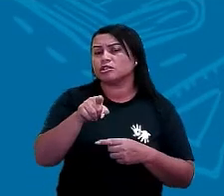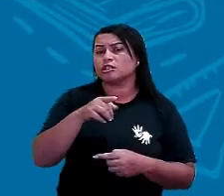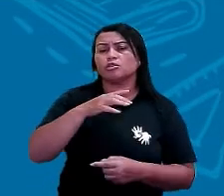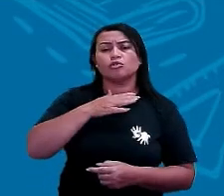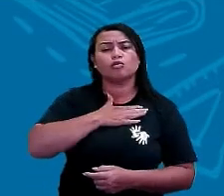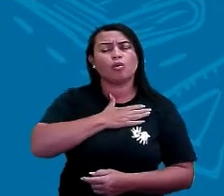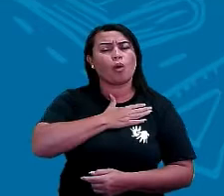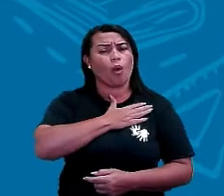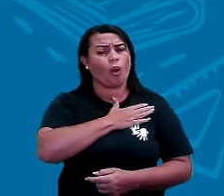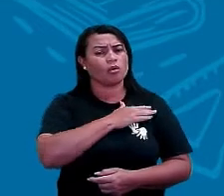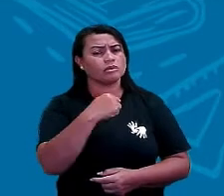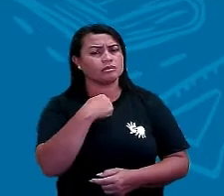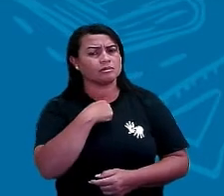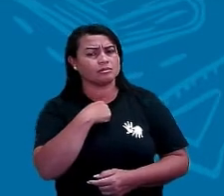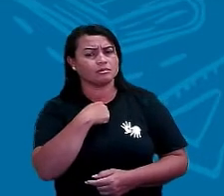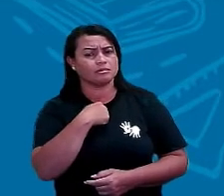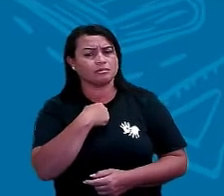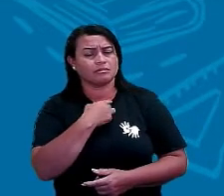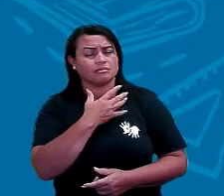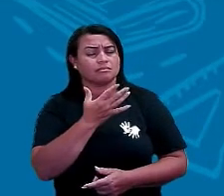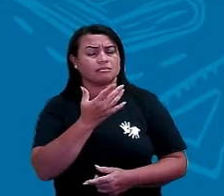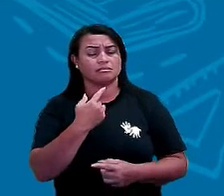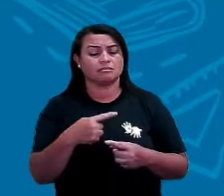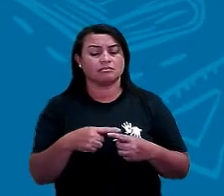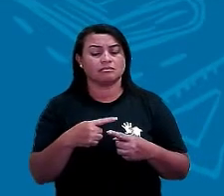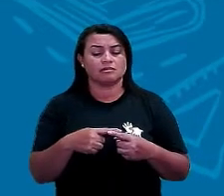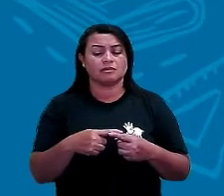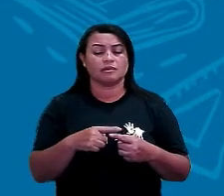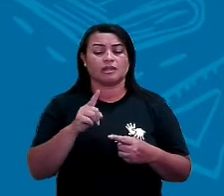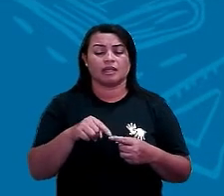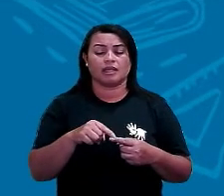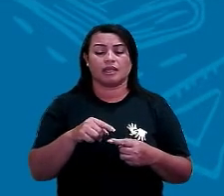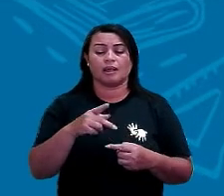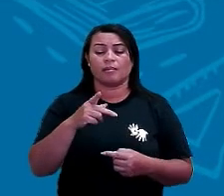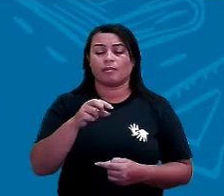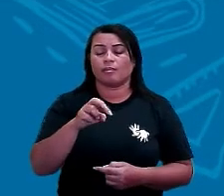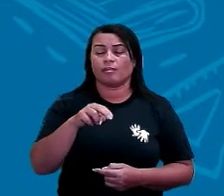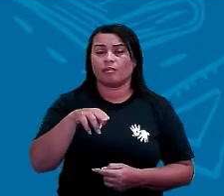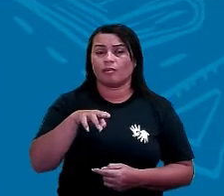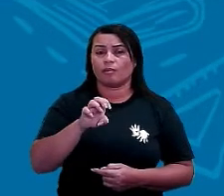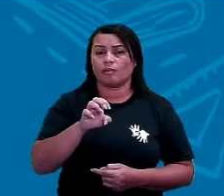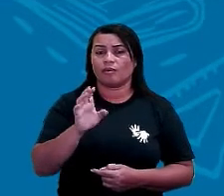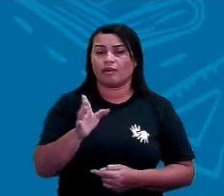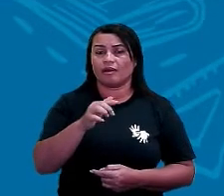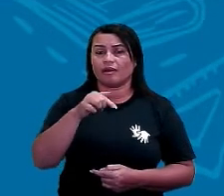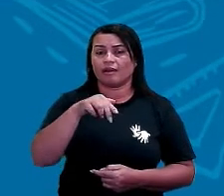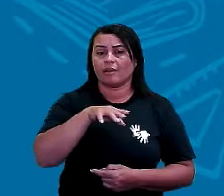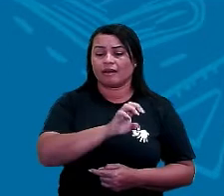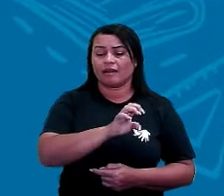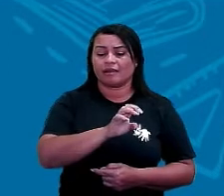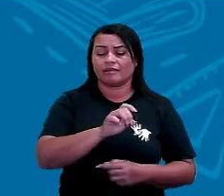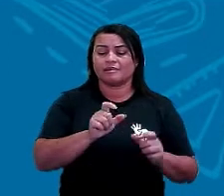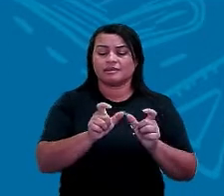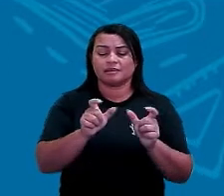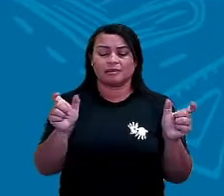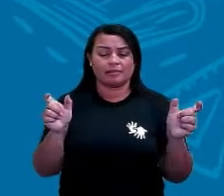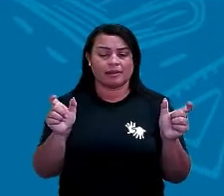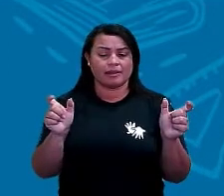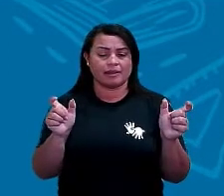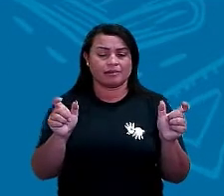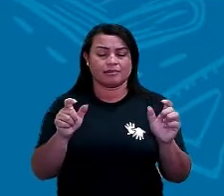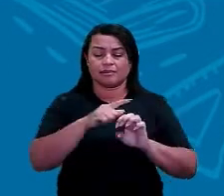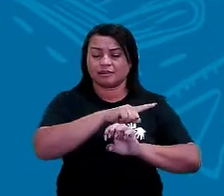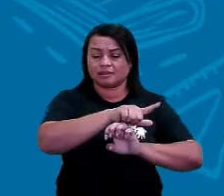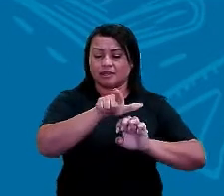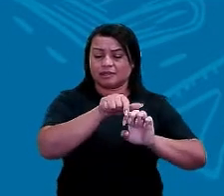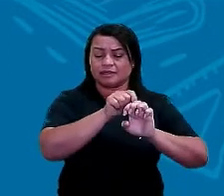mim? Usei o porquê no início, então é o porquê separado sem acento. E eu uso essa mesma